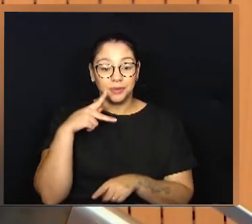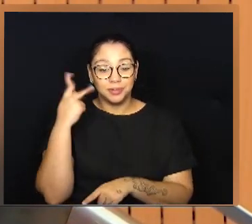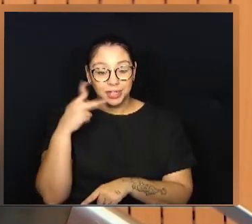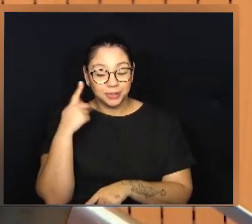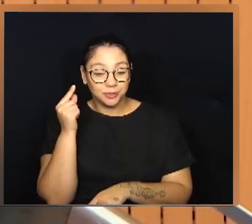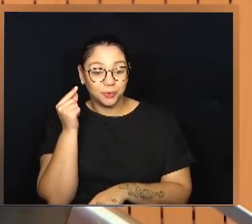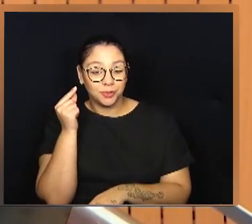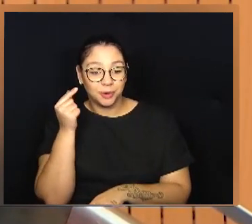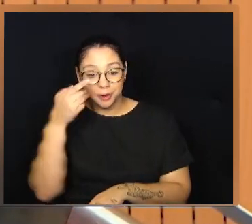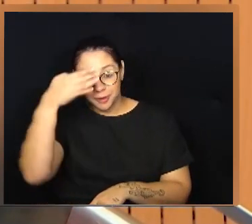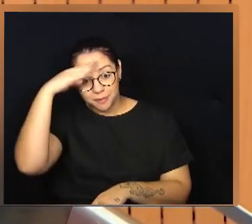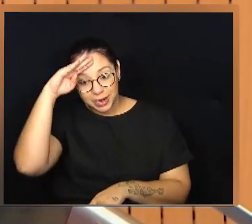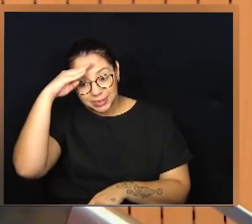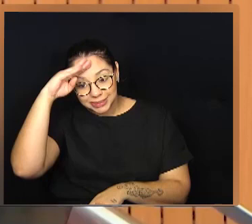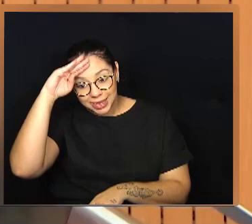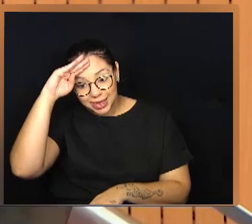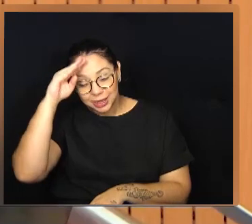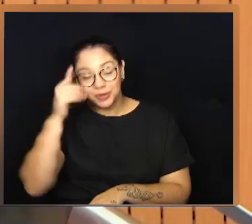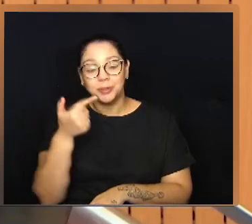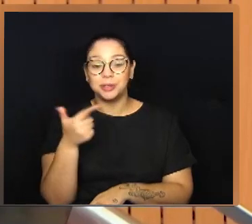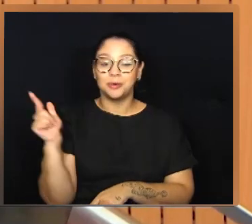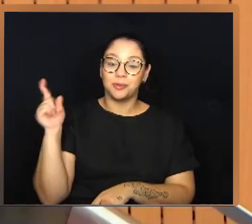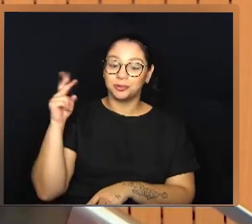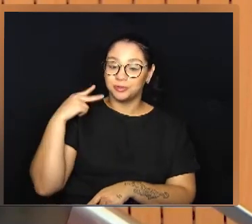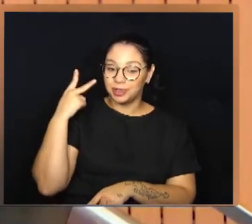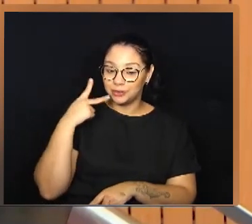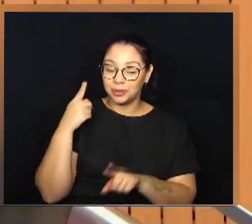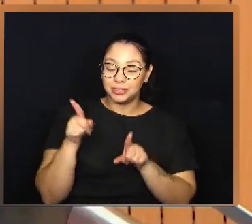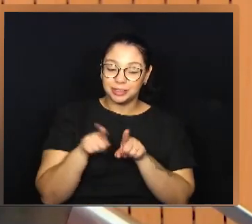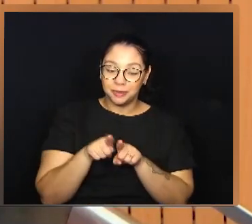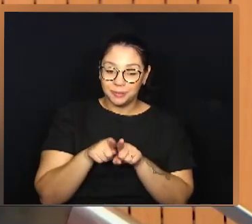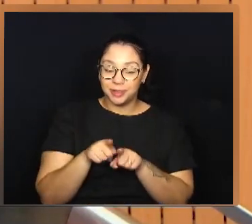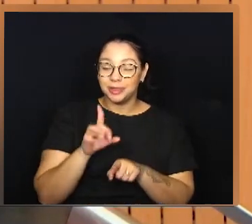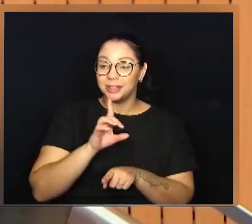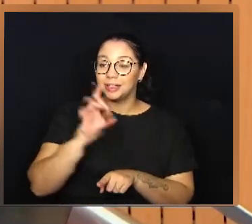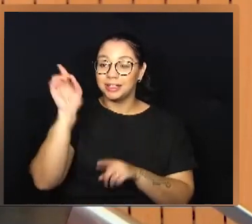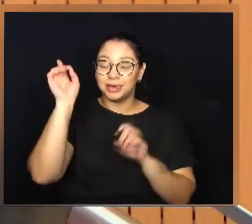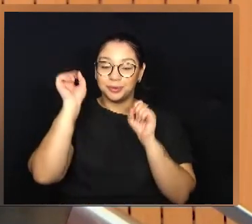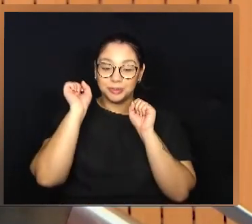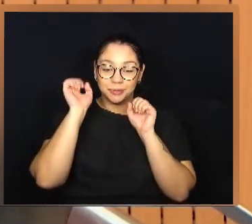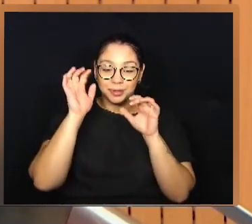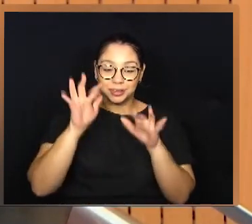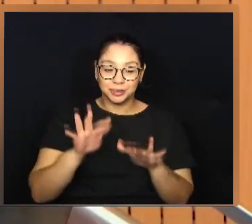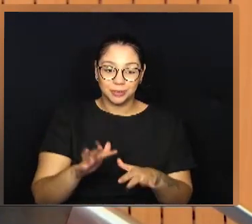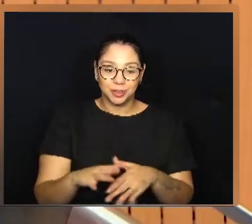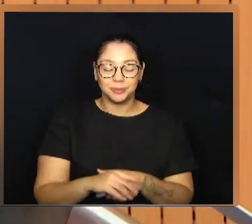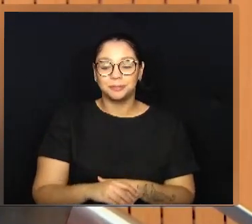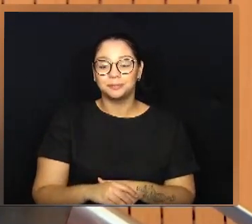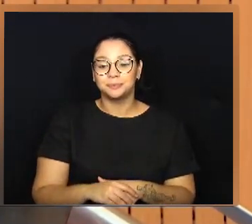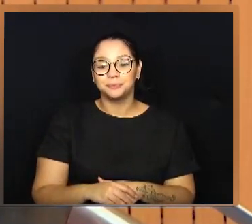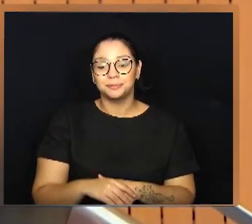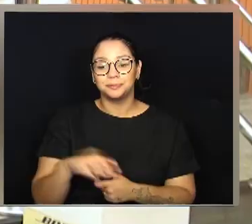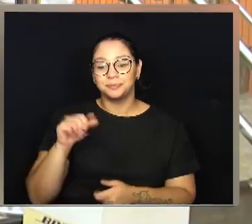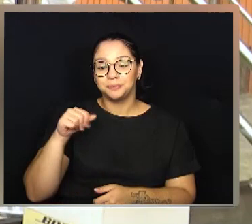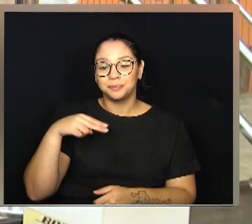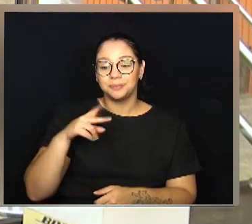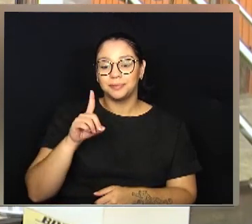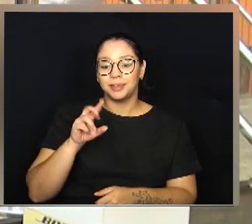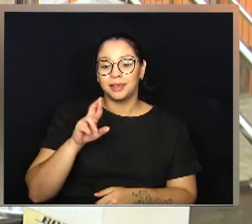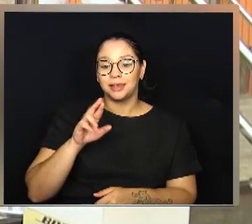o vereador Marcelo e assim outros e que Deus abençoe